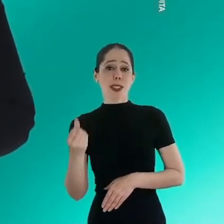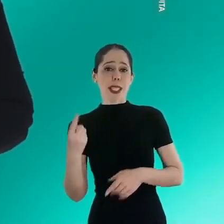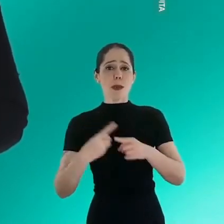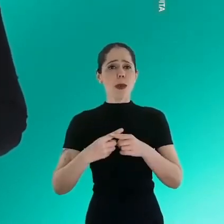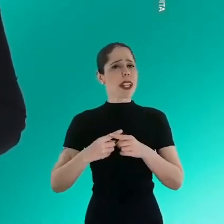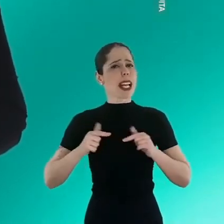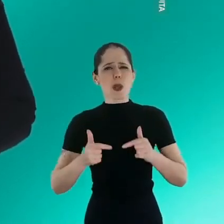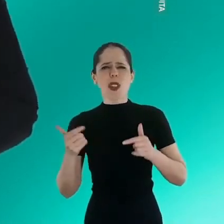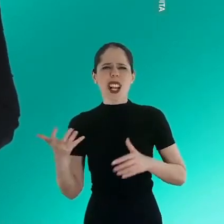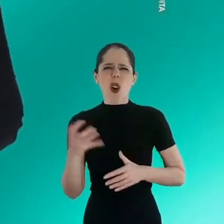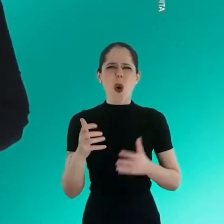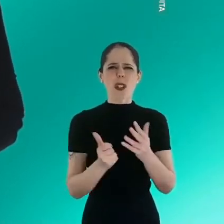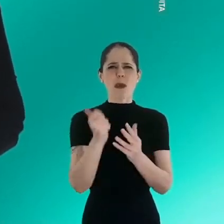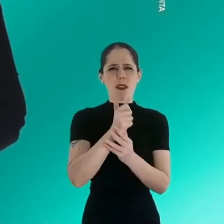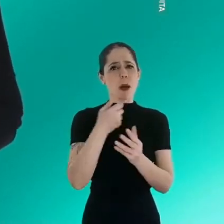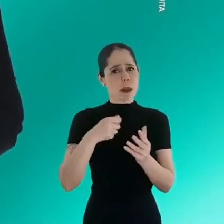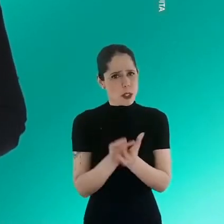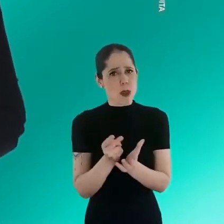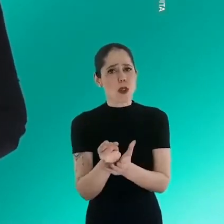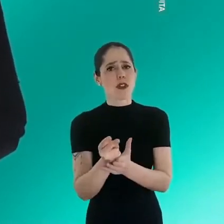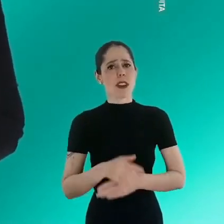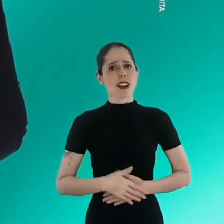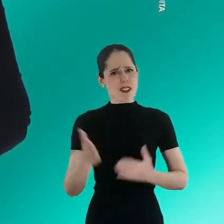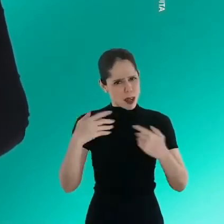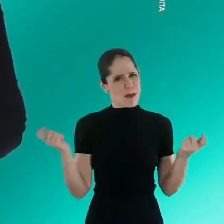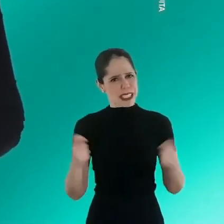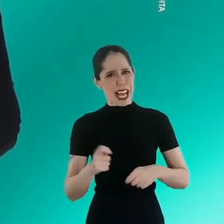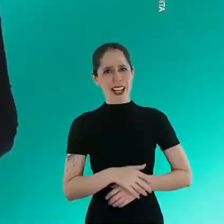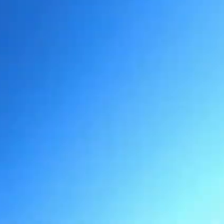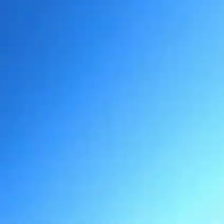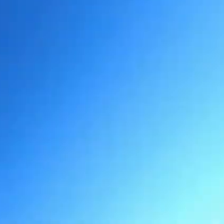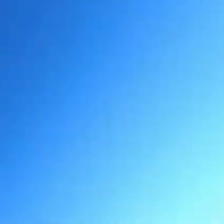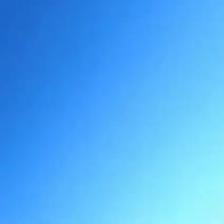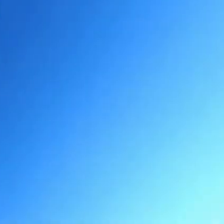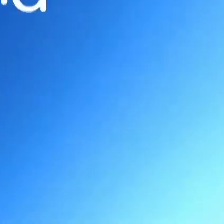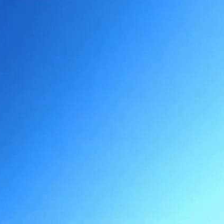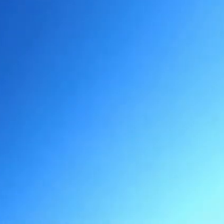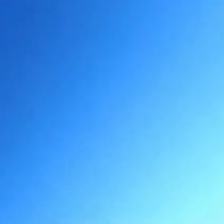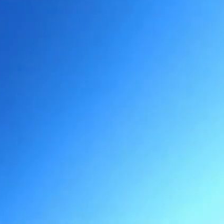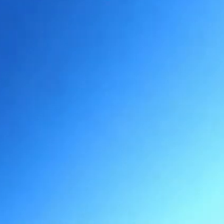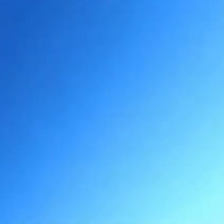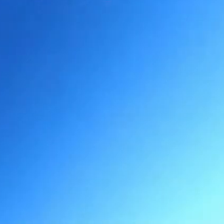23456. Porque a luta contra os privilégios precisa continuar. Bora que dá.